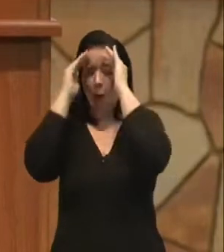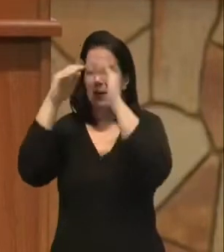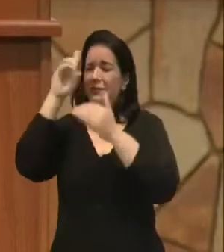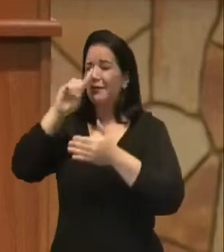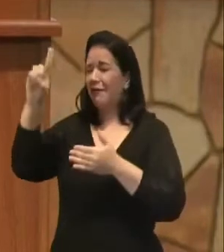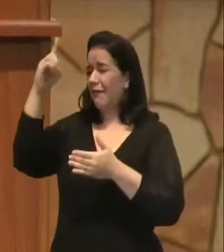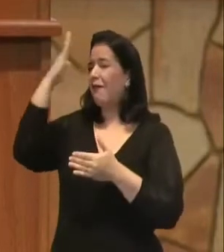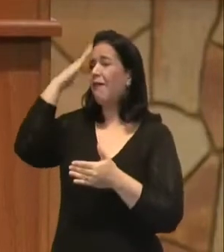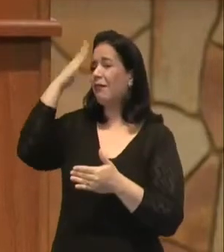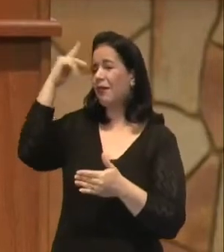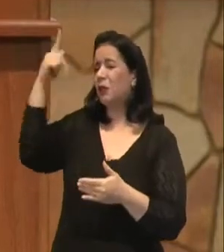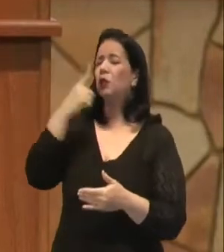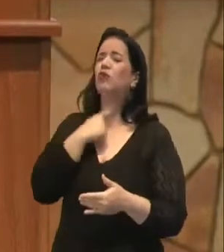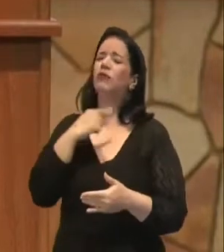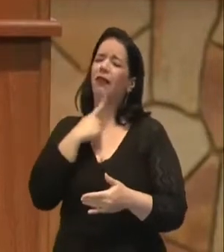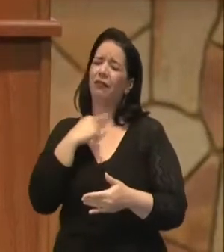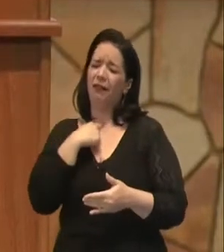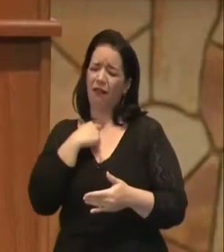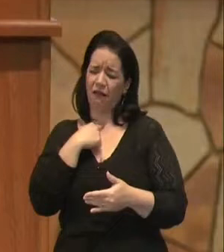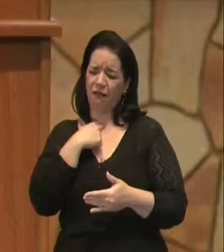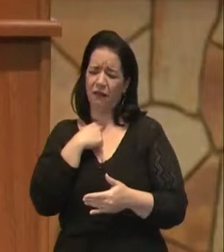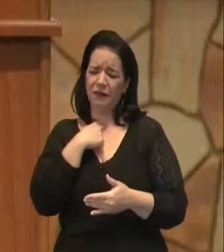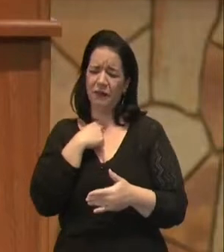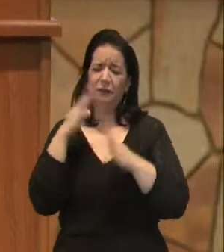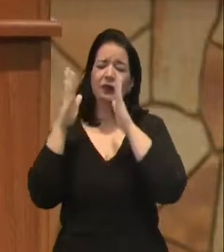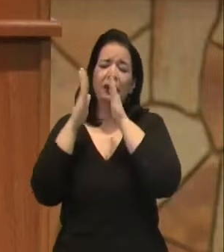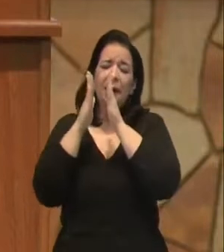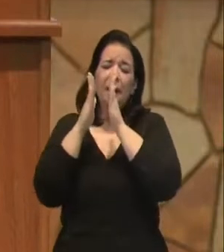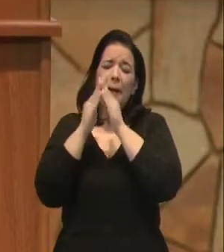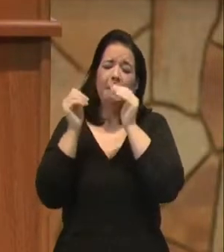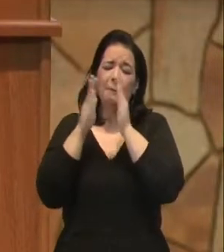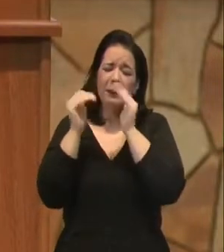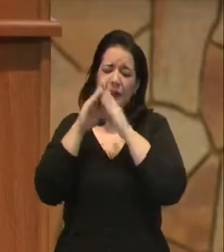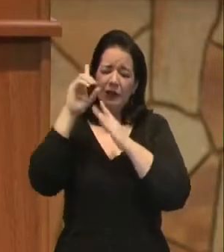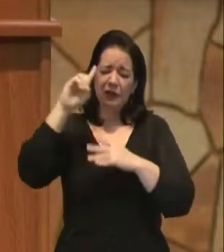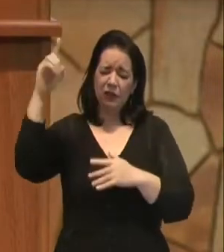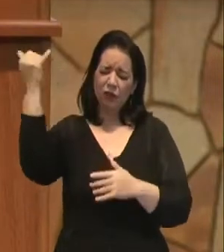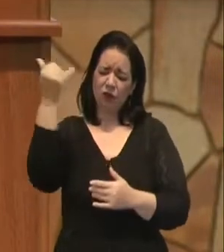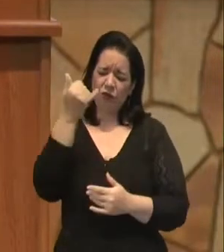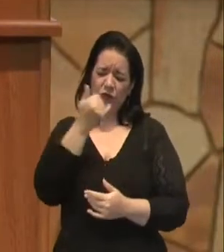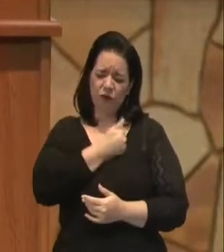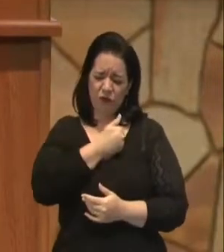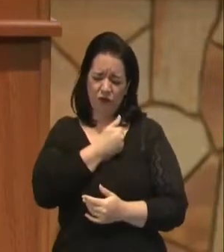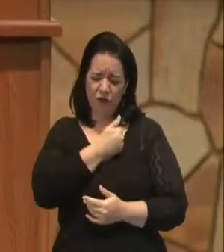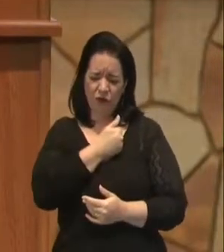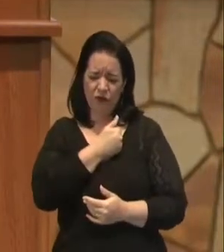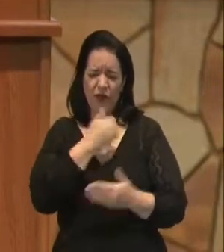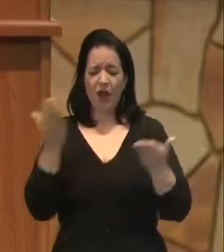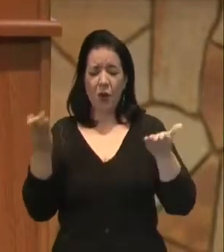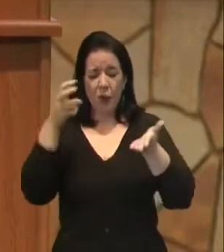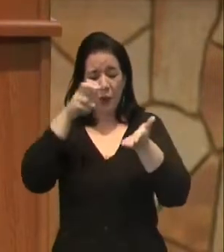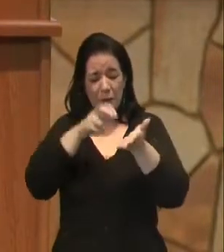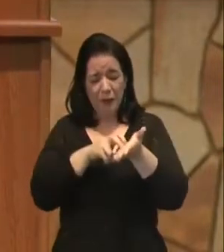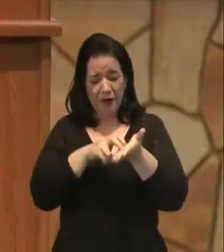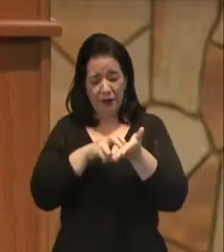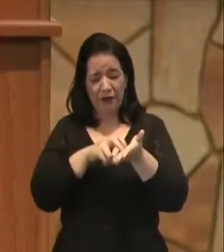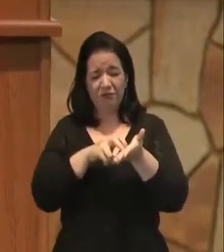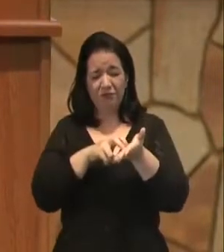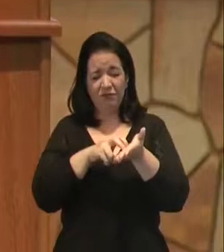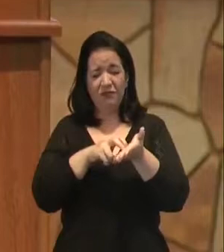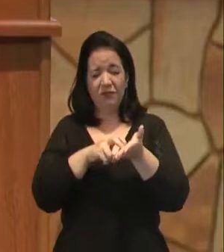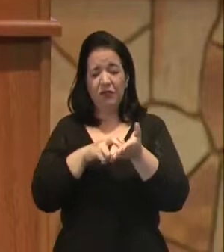Tua palavra. Nós pedimos que o Senhor nos fale nessa manhã, por meio dessa aula, em nome